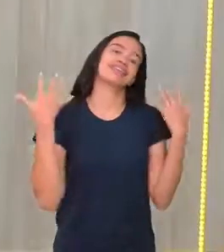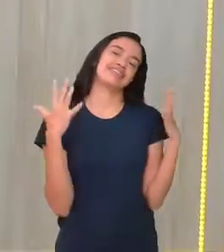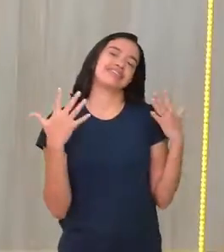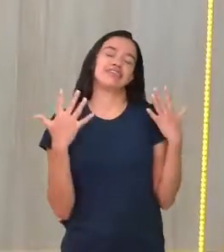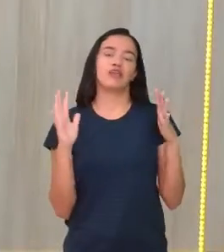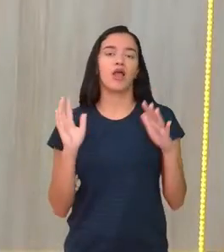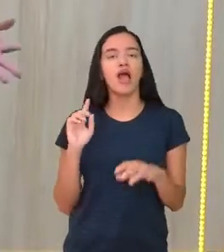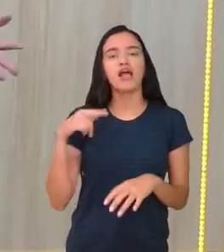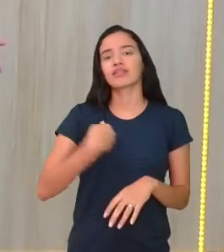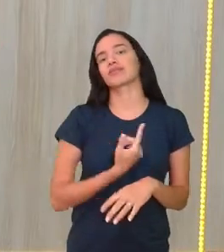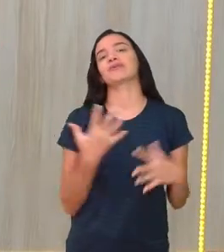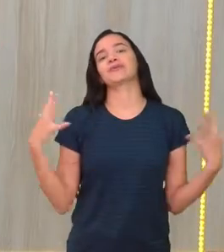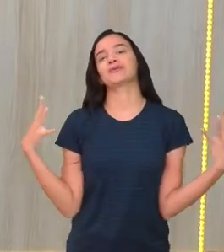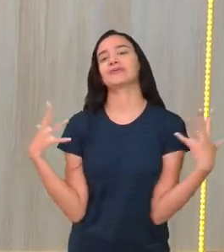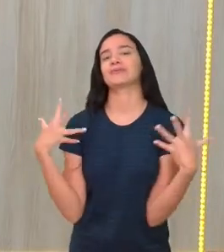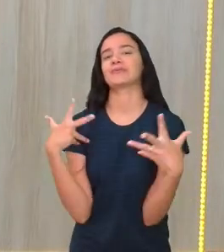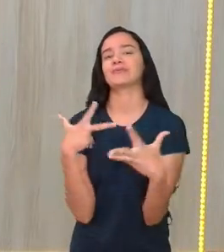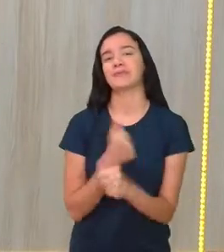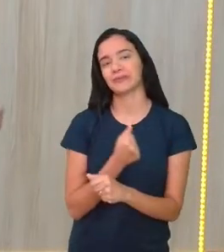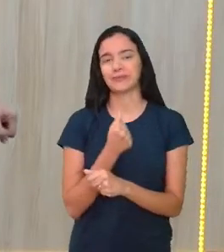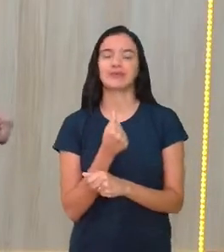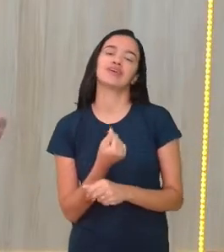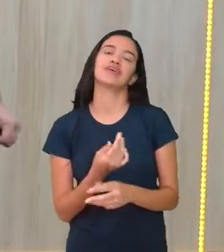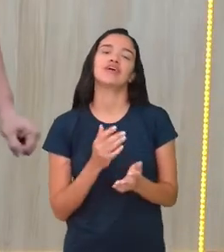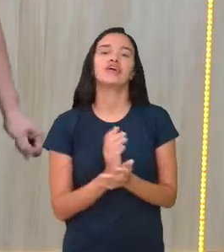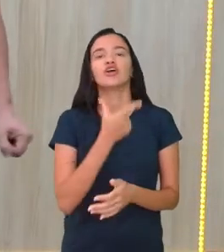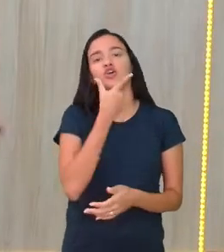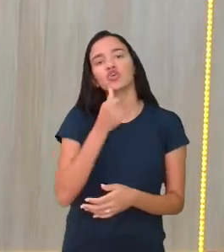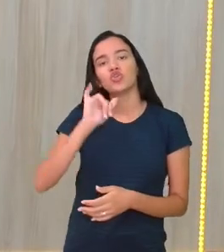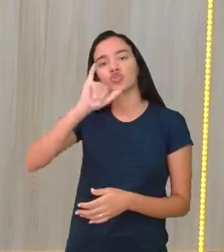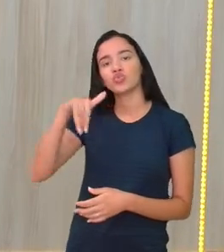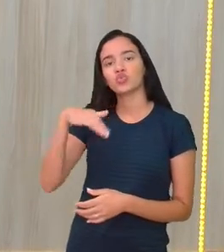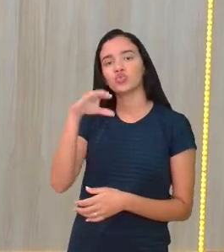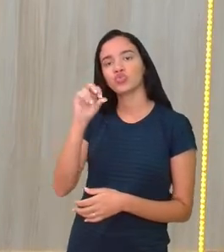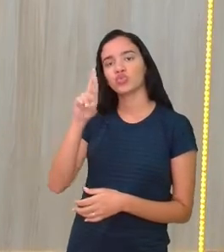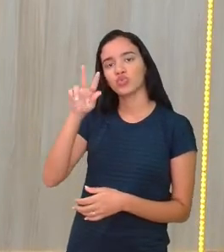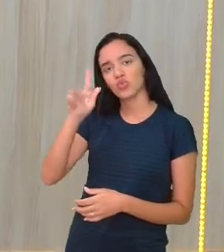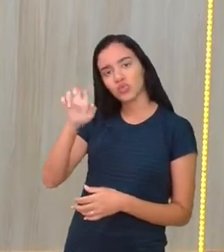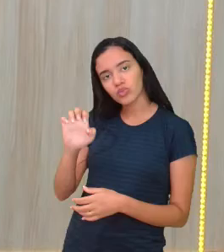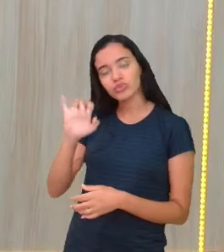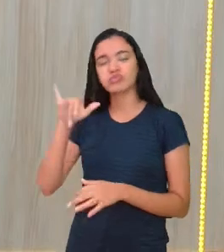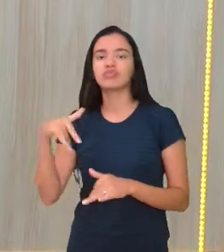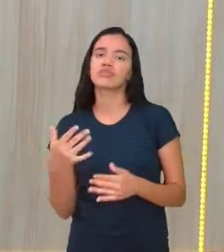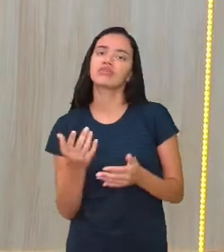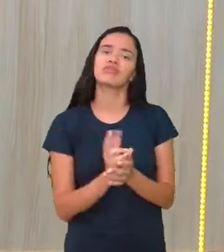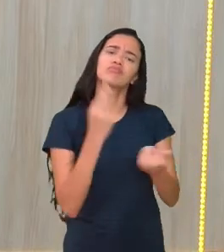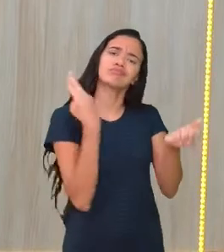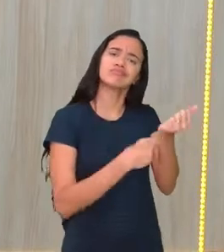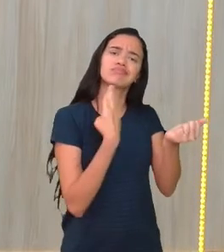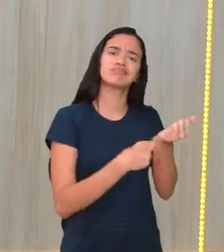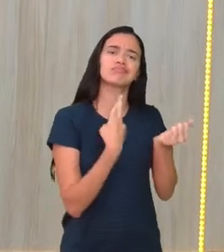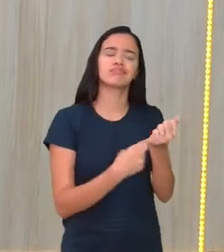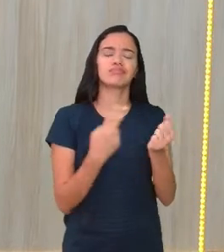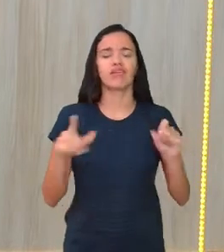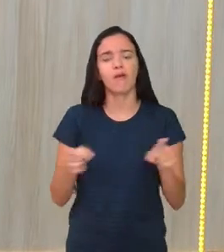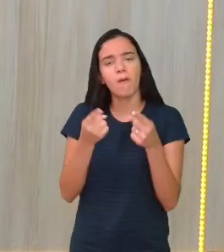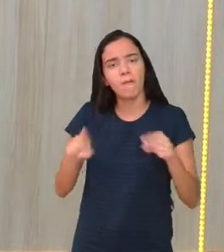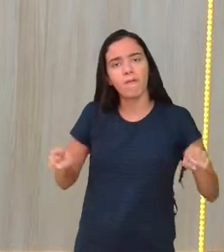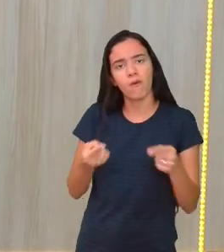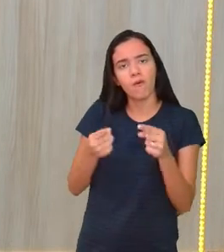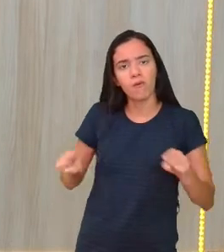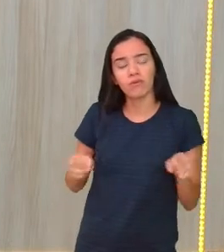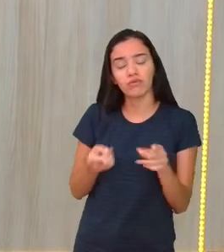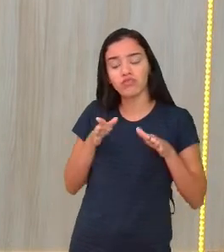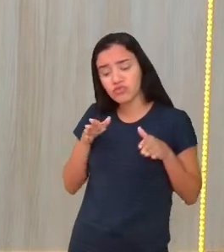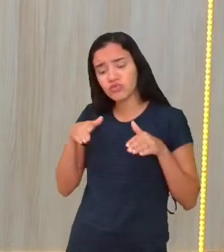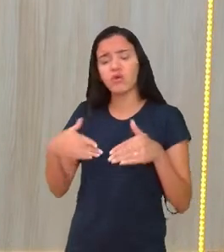Aê, nosso maravilhoso Jorge Benjó, um dos maiores ritmistas, assim, né? Música que